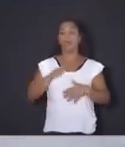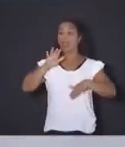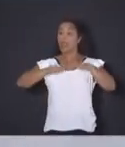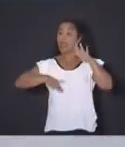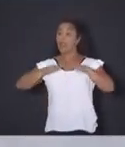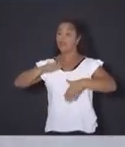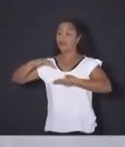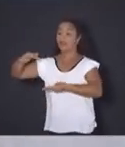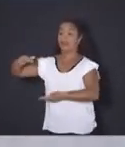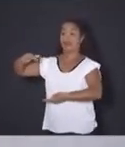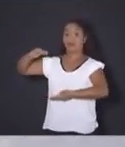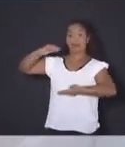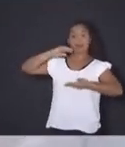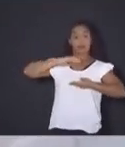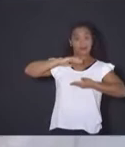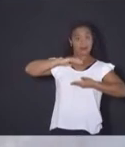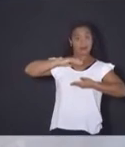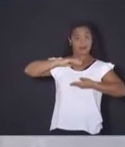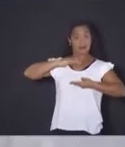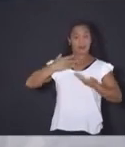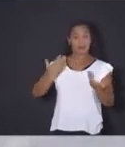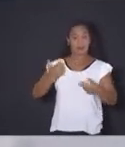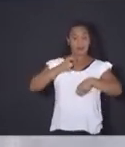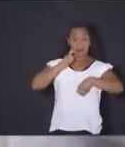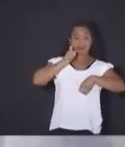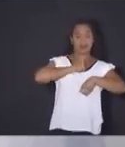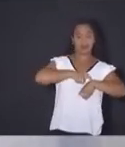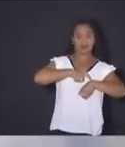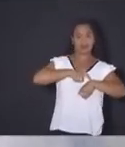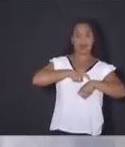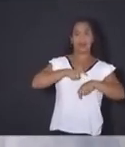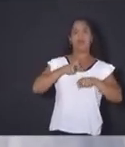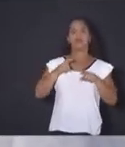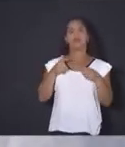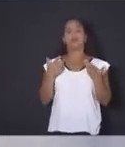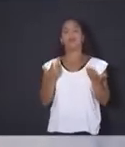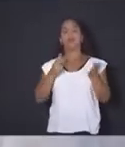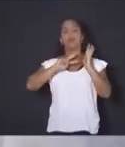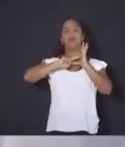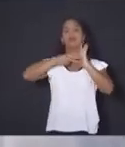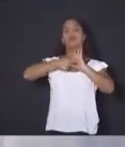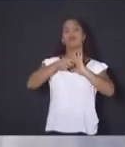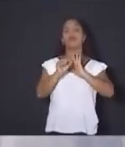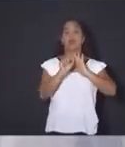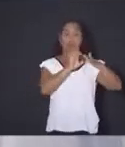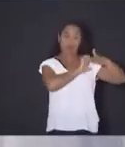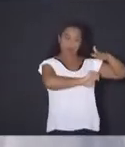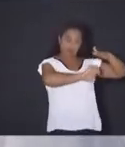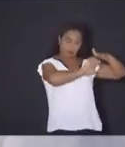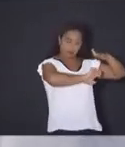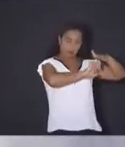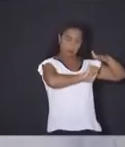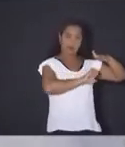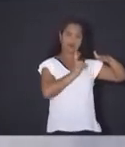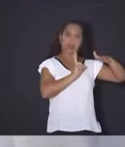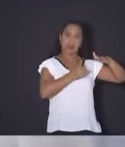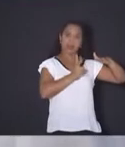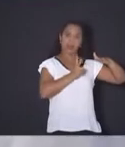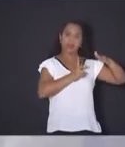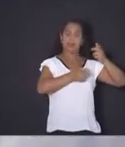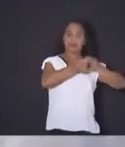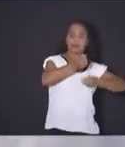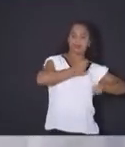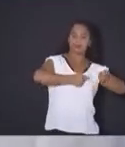antecipado procurei do cliente portanto ela trabalha as empresas trabalham com grau de